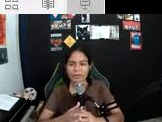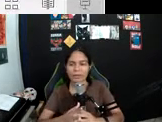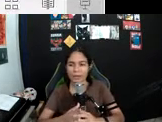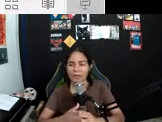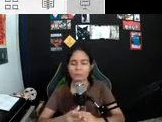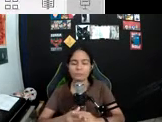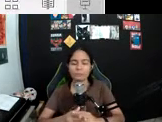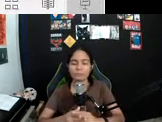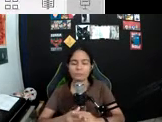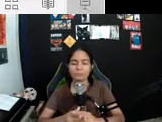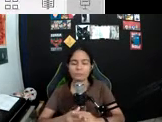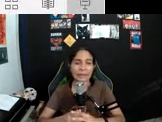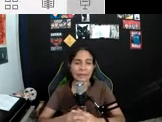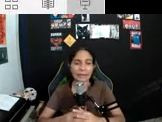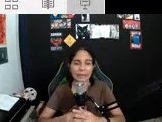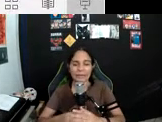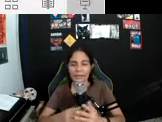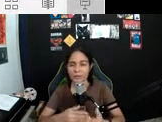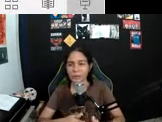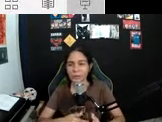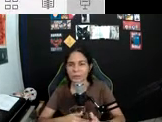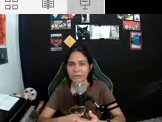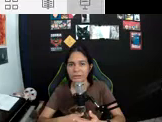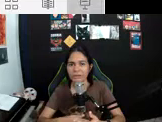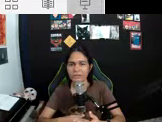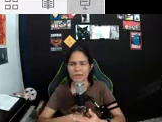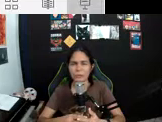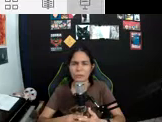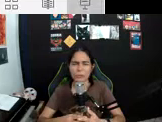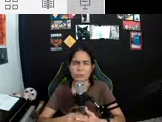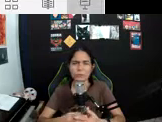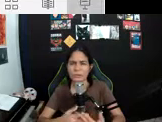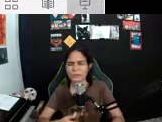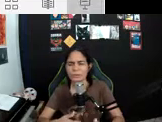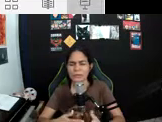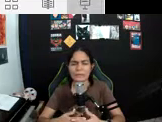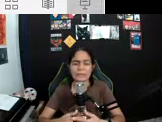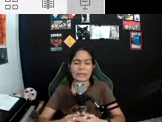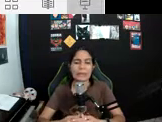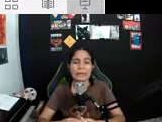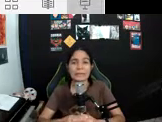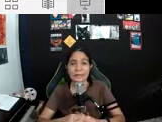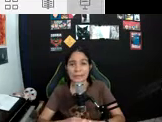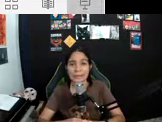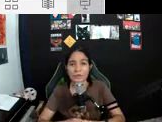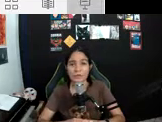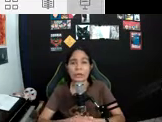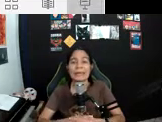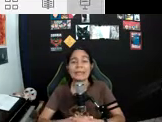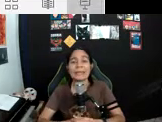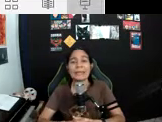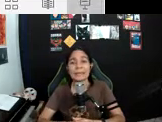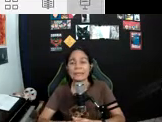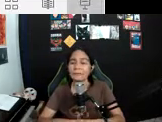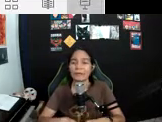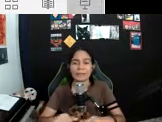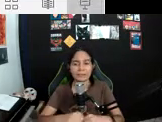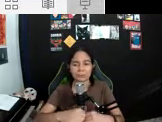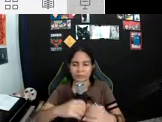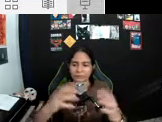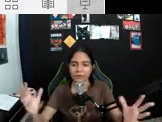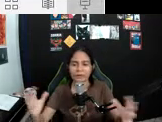ator mexicano que ele se casou agora dia 3 de outubro, no início do mês. Ele se casou